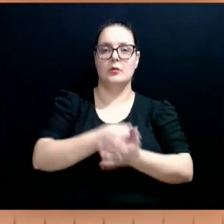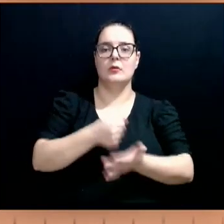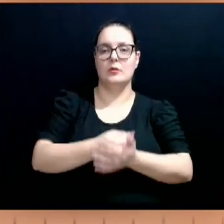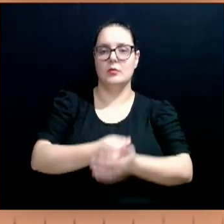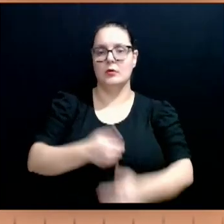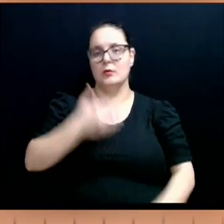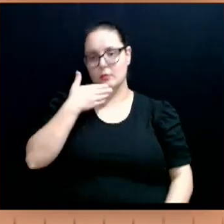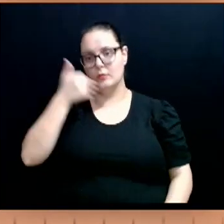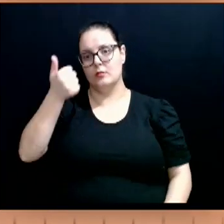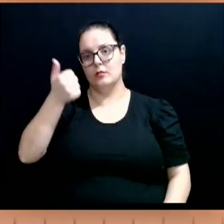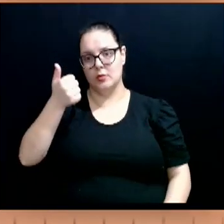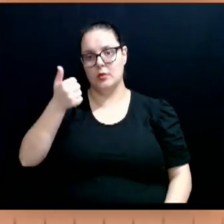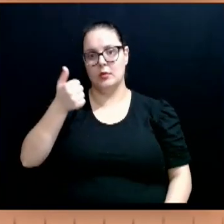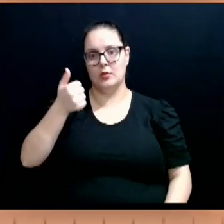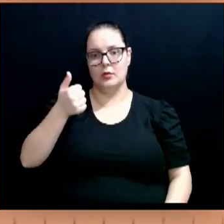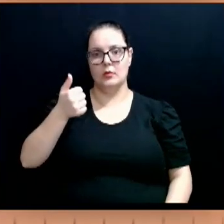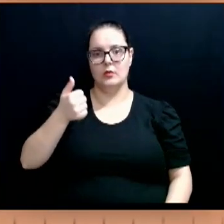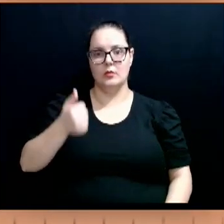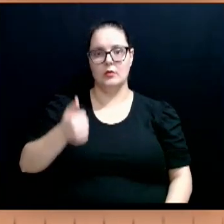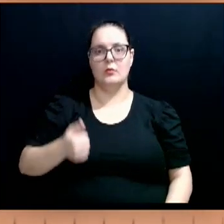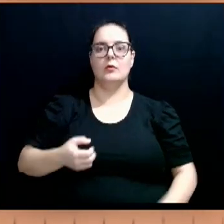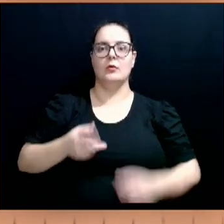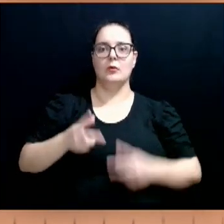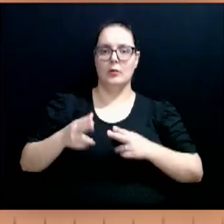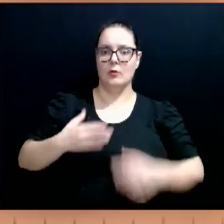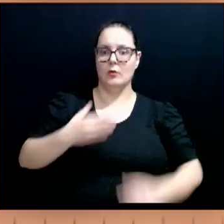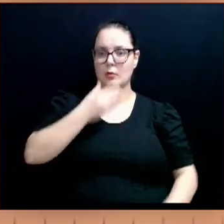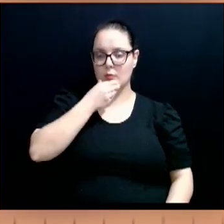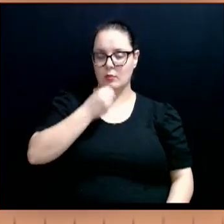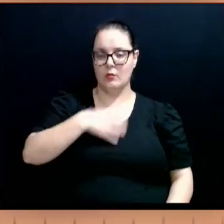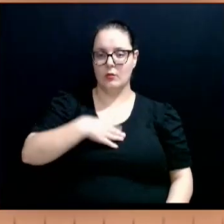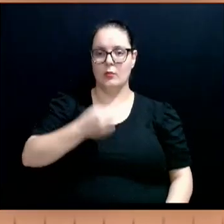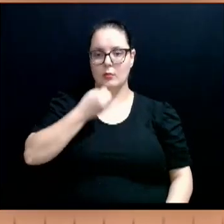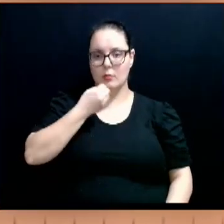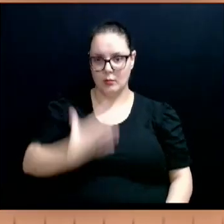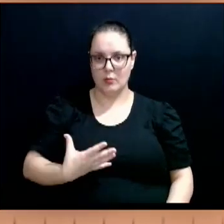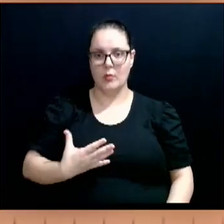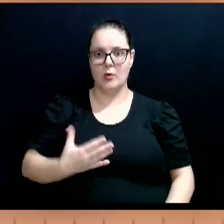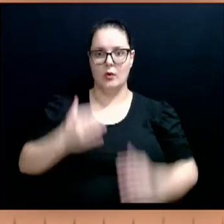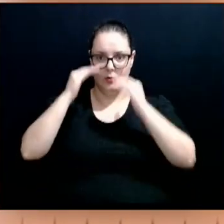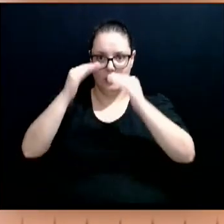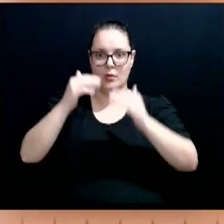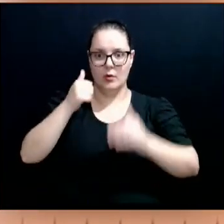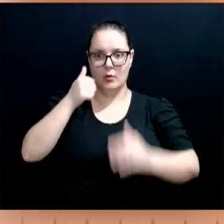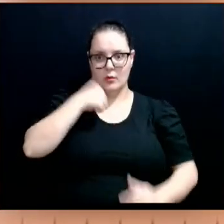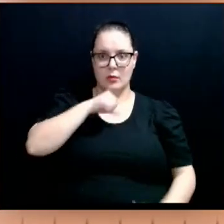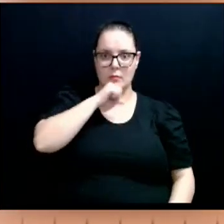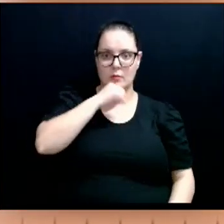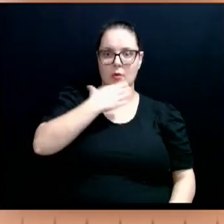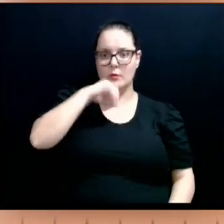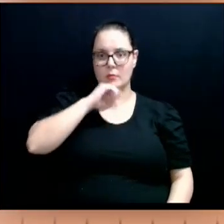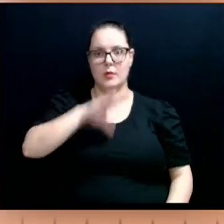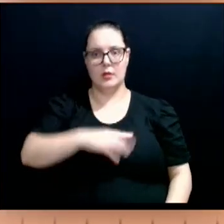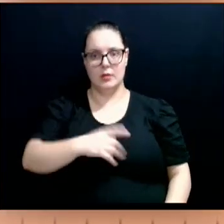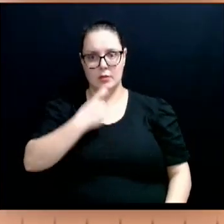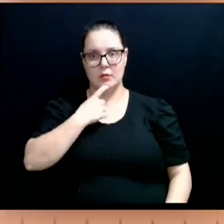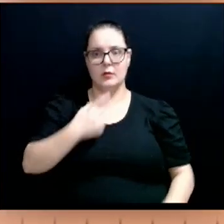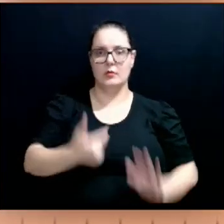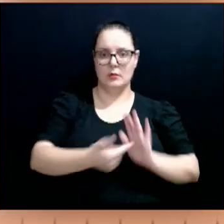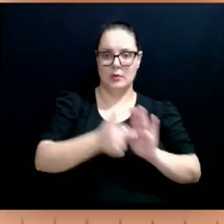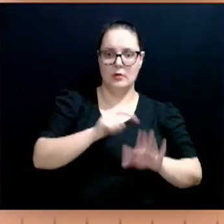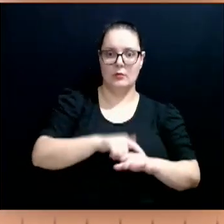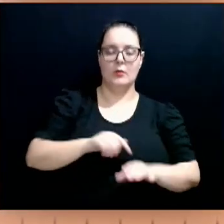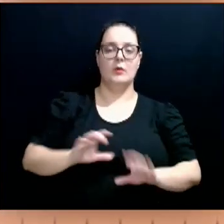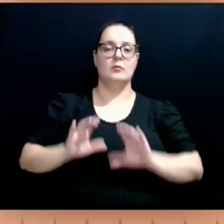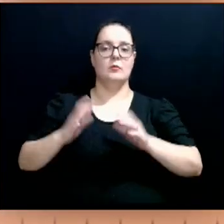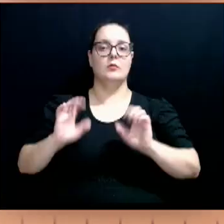e obedecer como bom filho, fazer o melhor pela sua mãe, pelo seu pai, pela cidade de Campinas. A cerimônia também contou com a presença